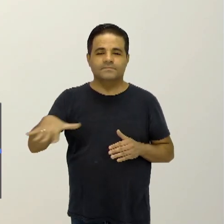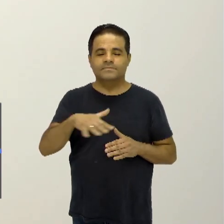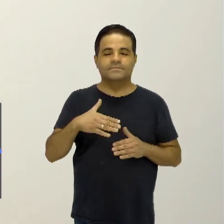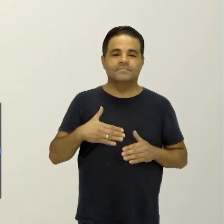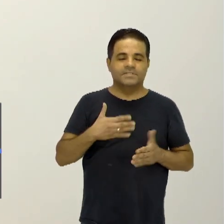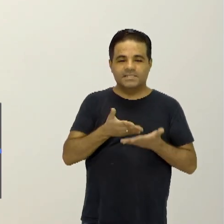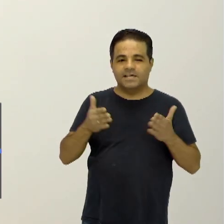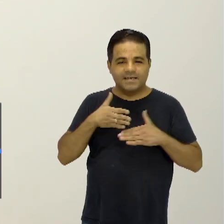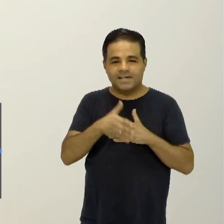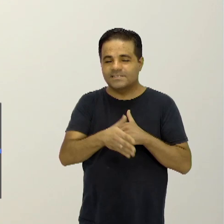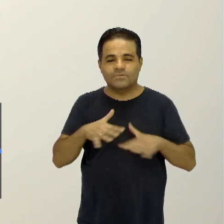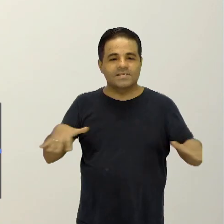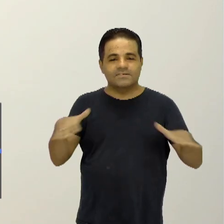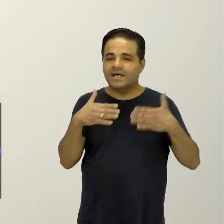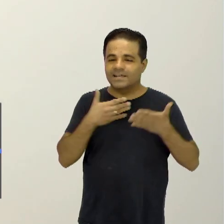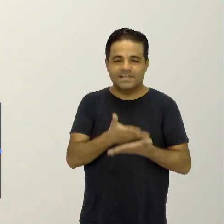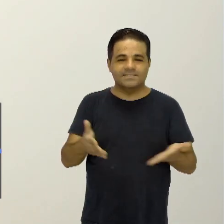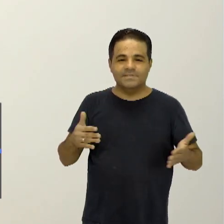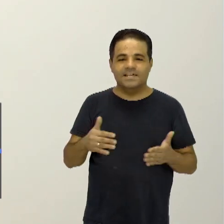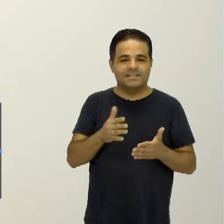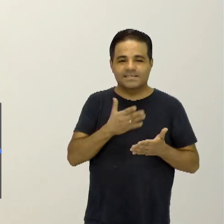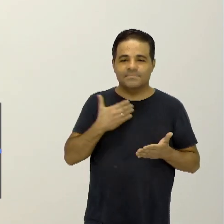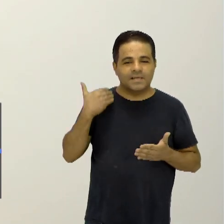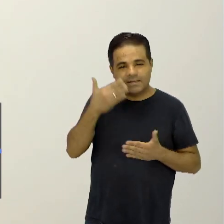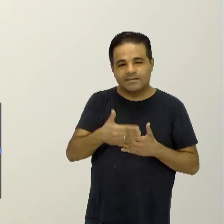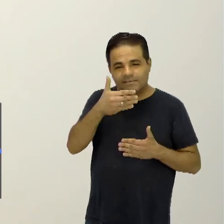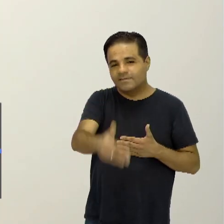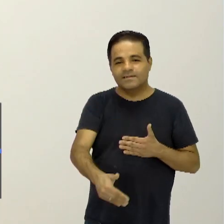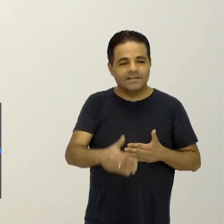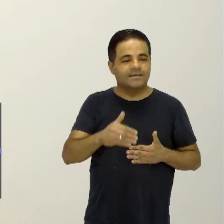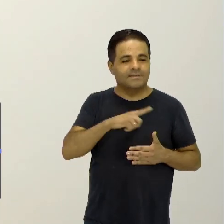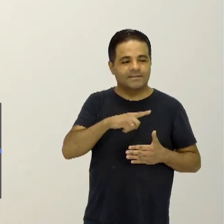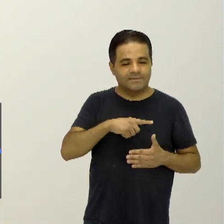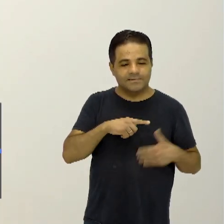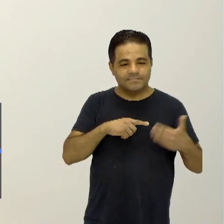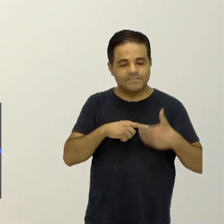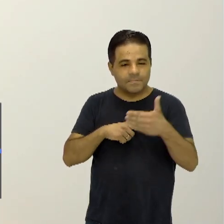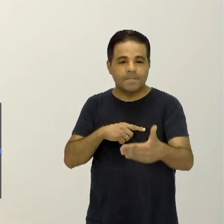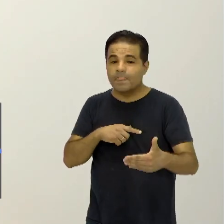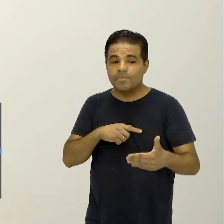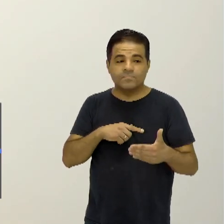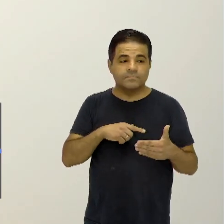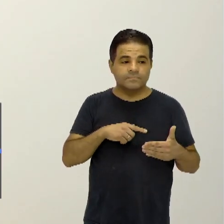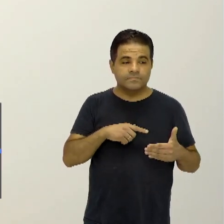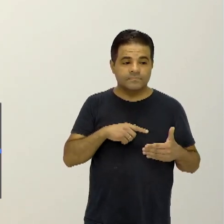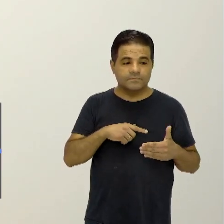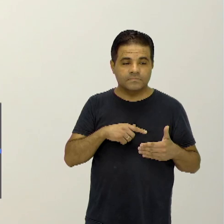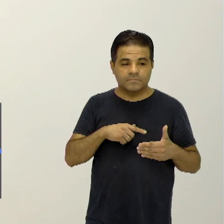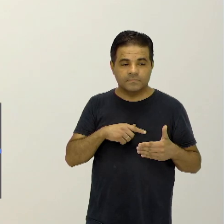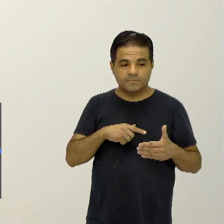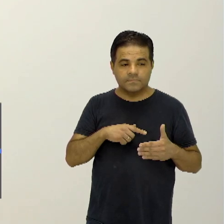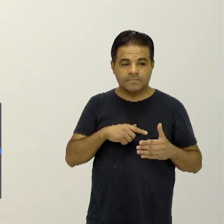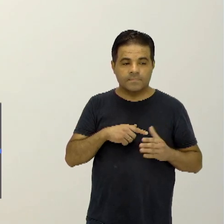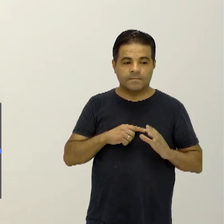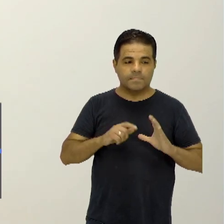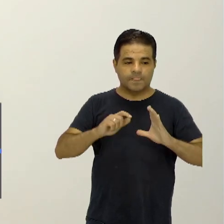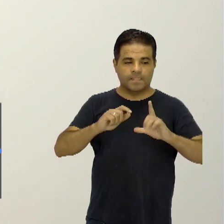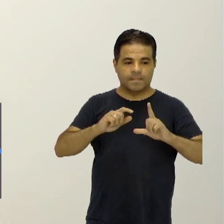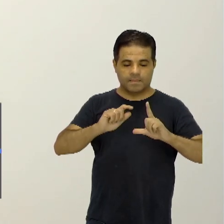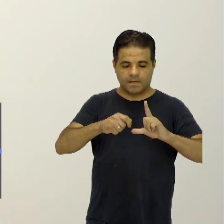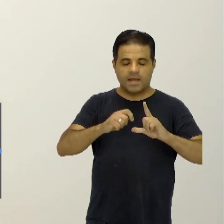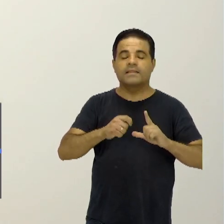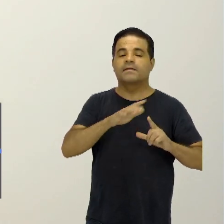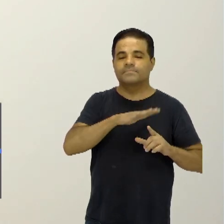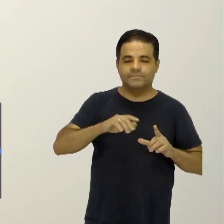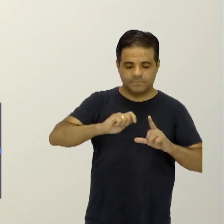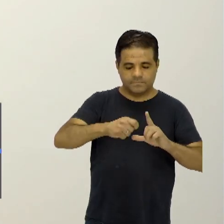duas não, os dois países eu tenho o mar. Então eu tenho o mar ali. E eu chego no Brasil. Eu venho fazendo todo um percurso até